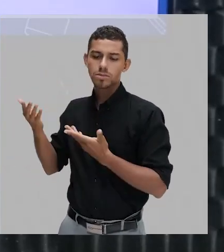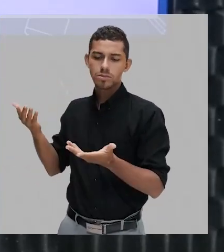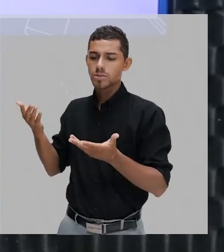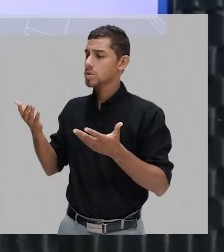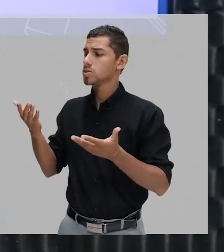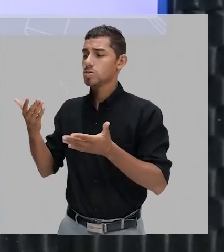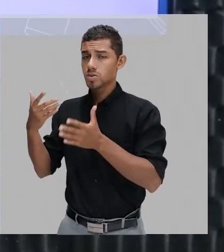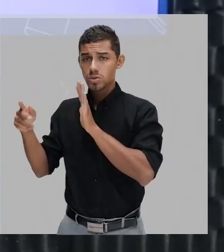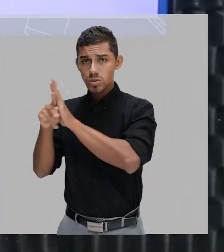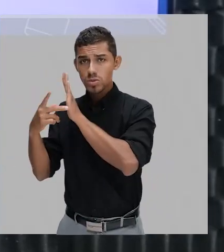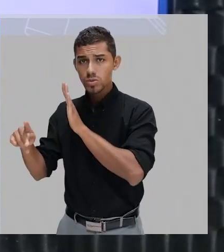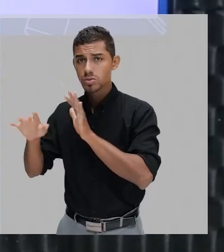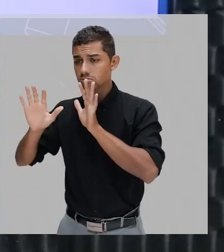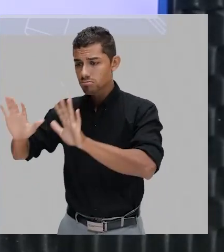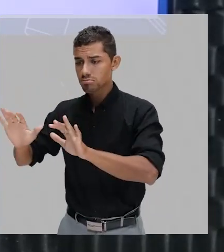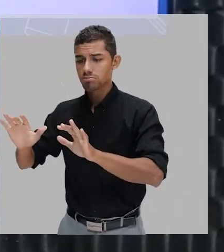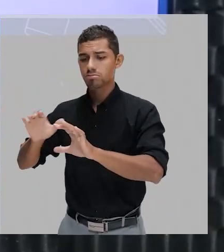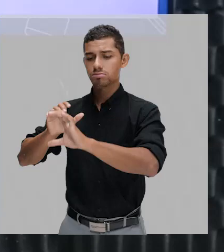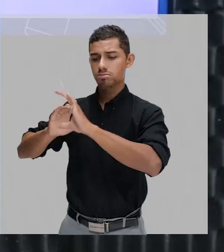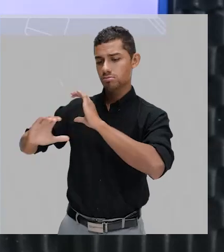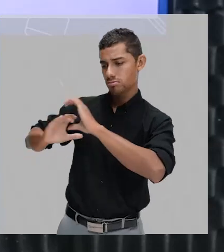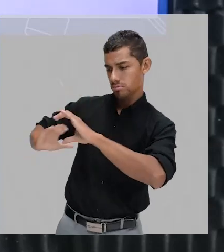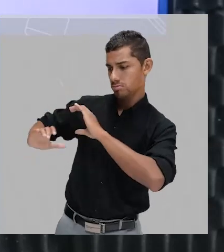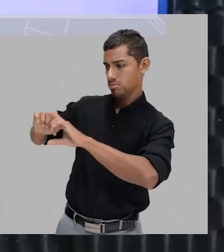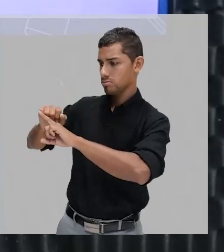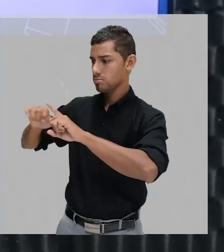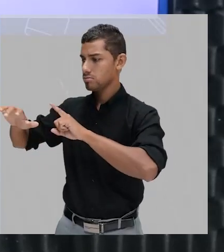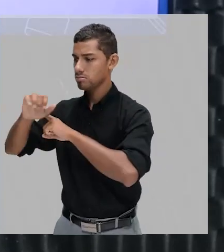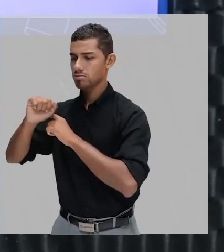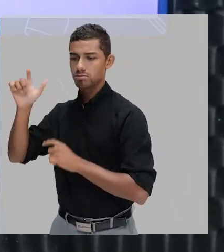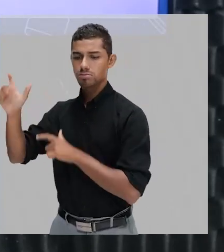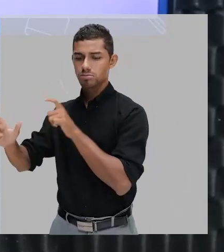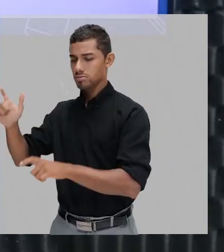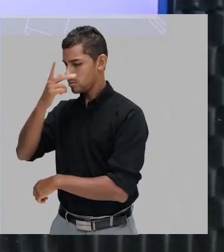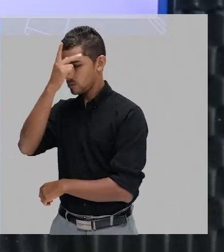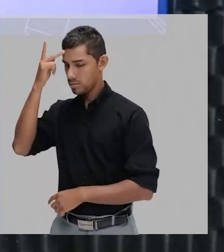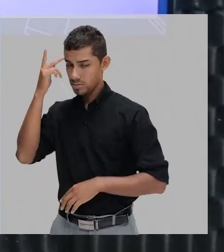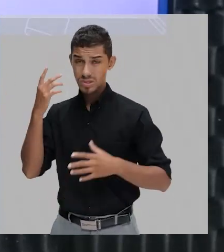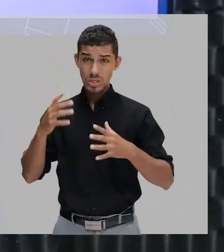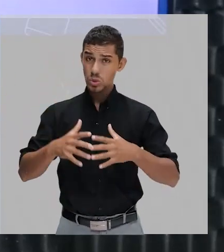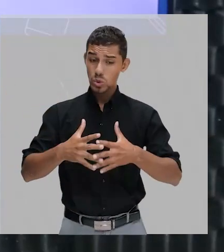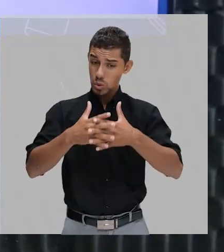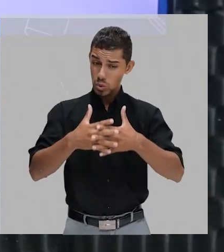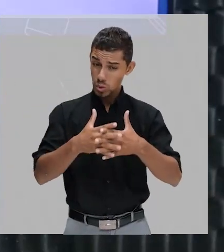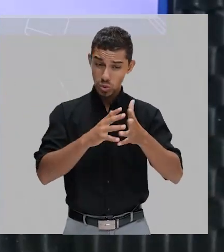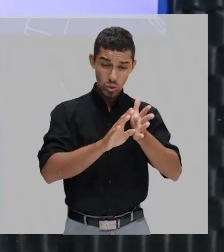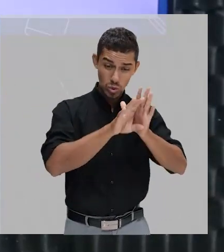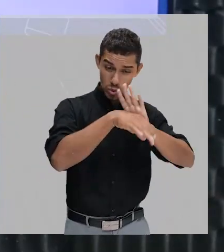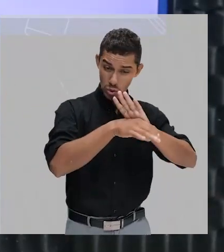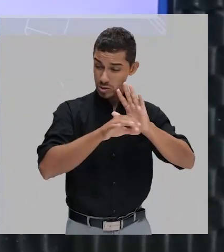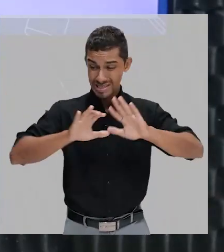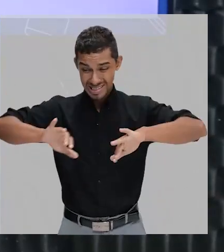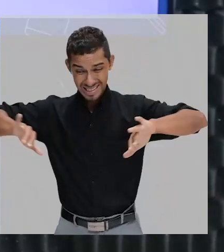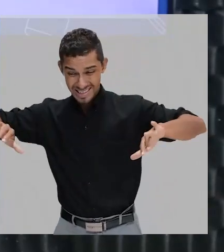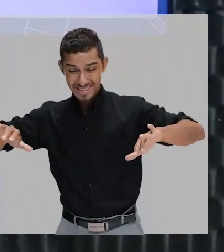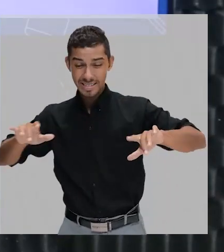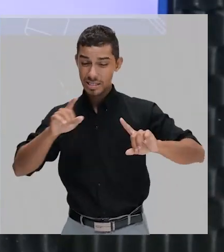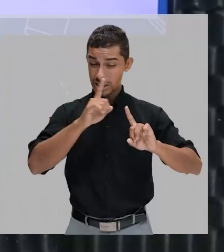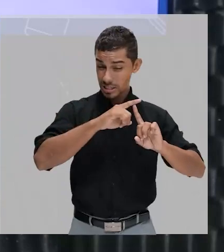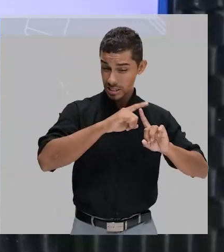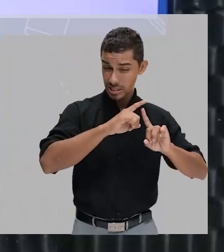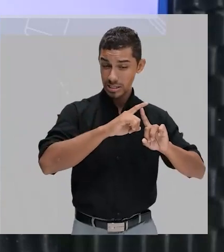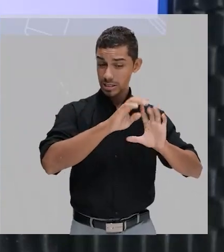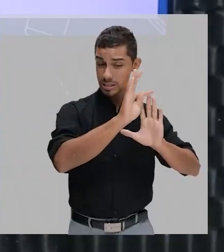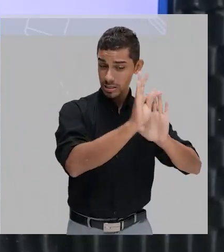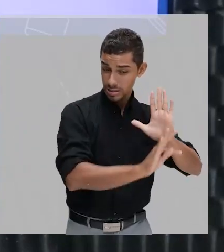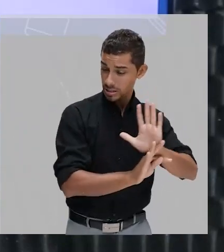situação sociocomunicativa, certo? Então, não confunda esses dois conceitos, tipo textual e gêneros textuais.